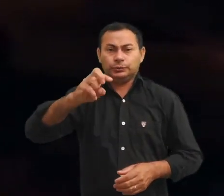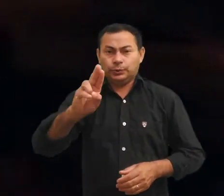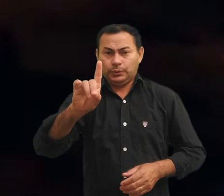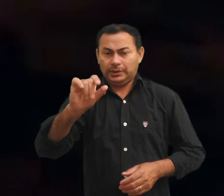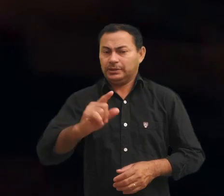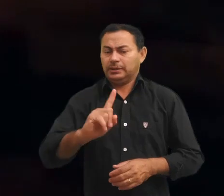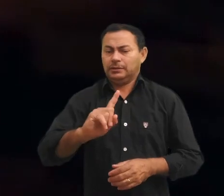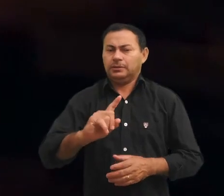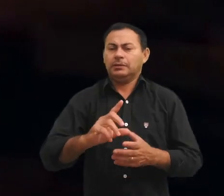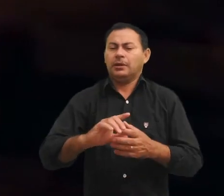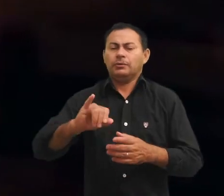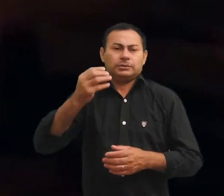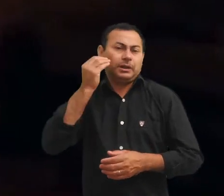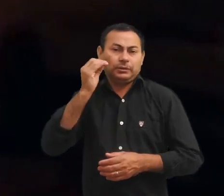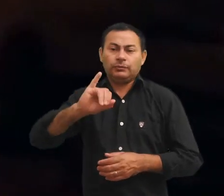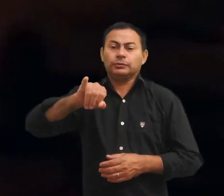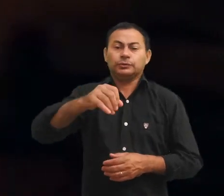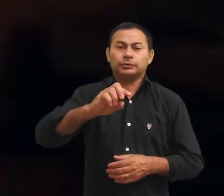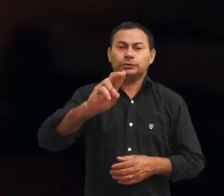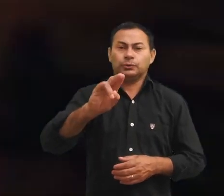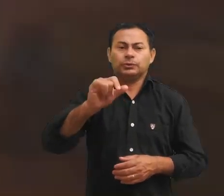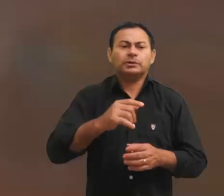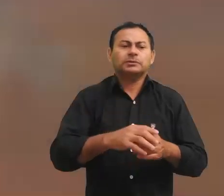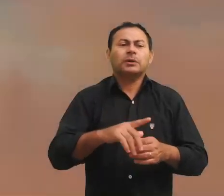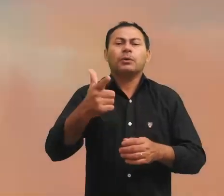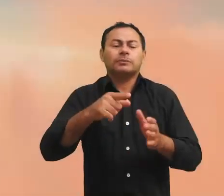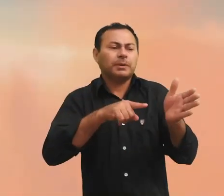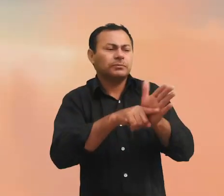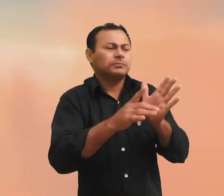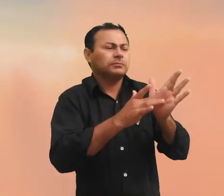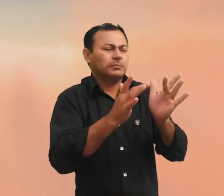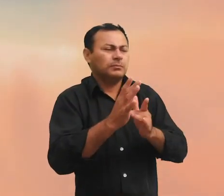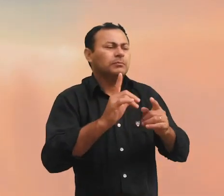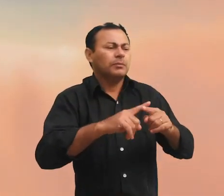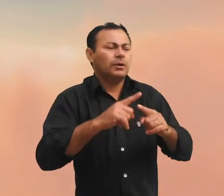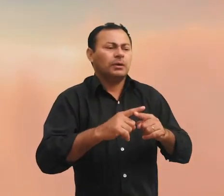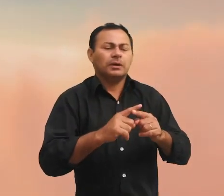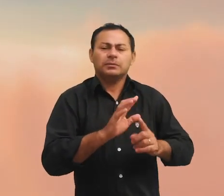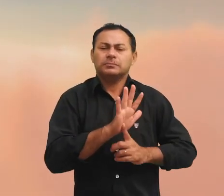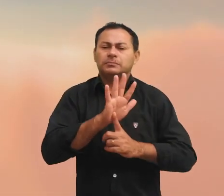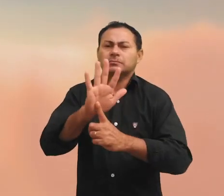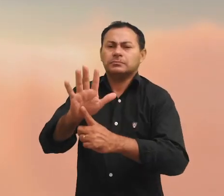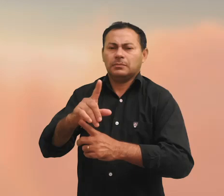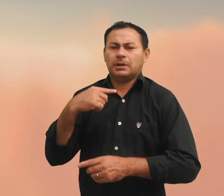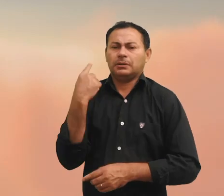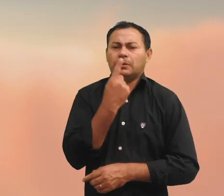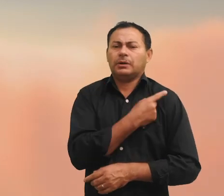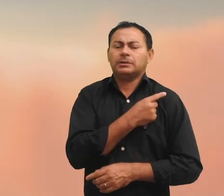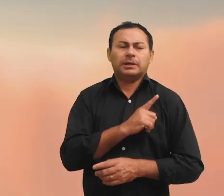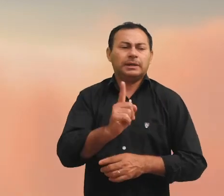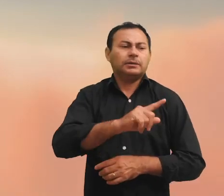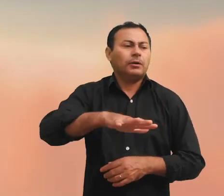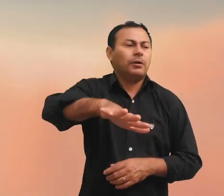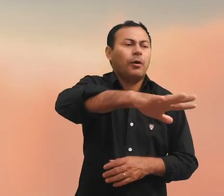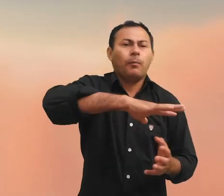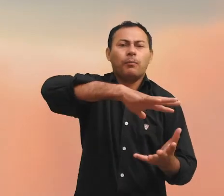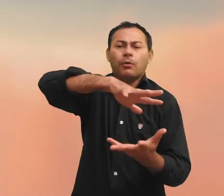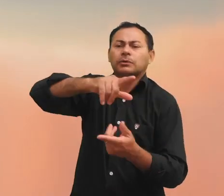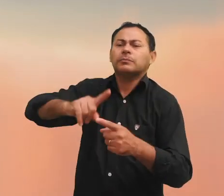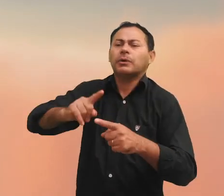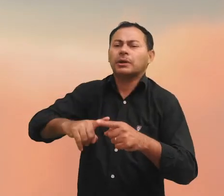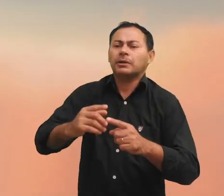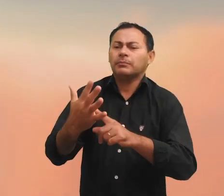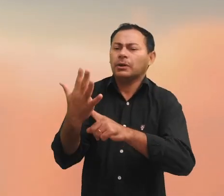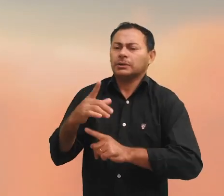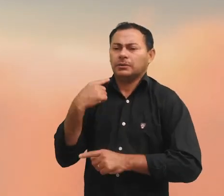não Iscariotes, o outro, perguntou a Jesus: "Senhor, mas por que te revelarás a nós e